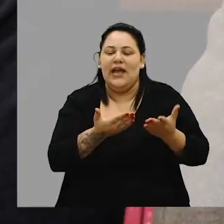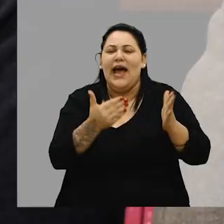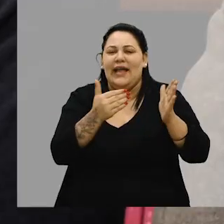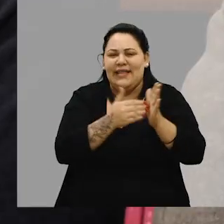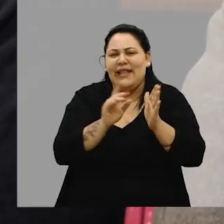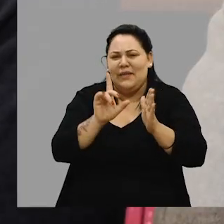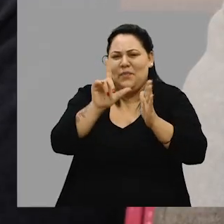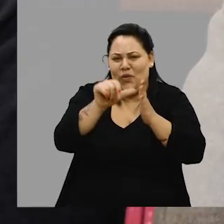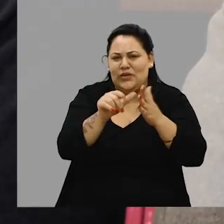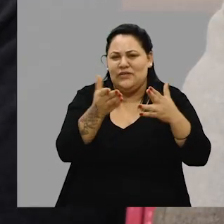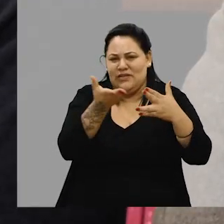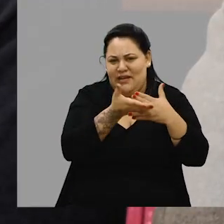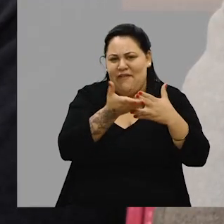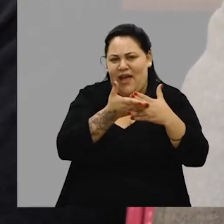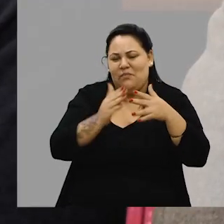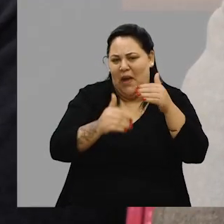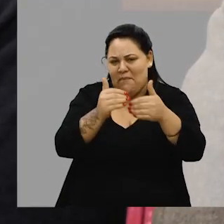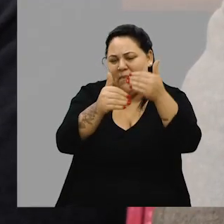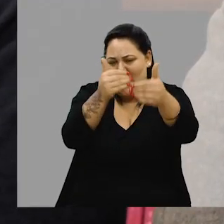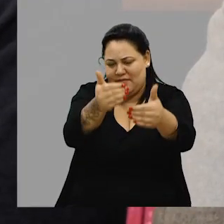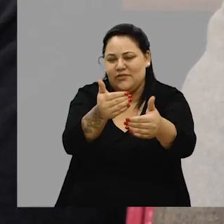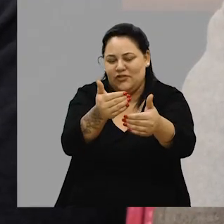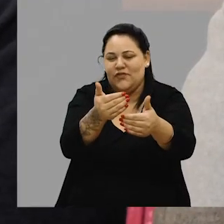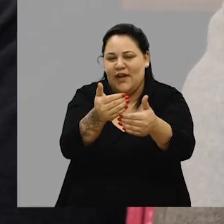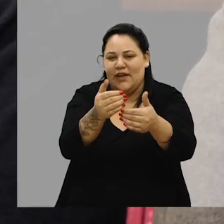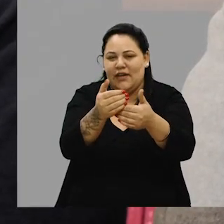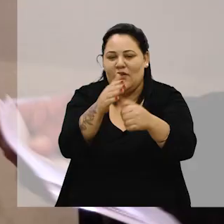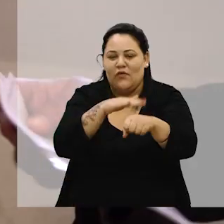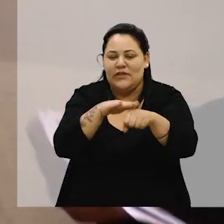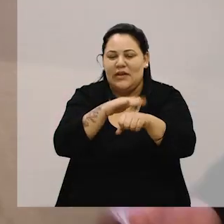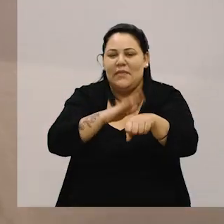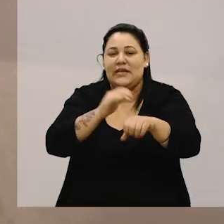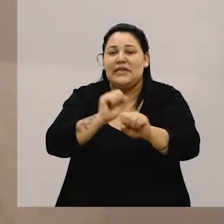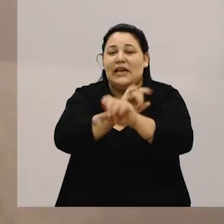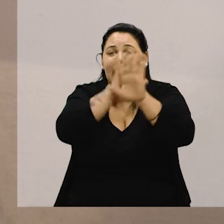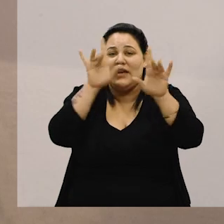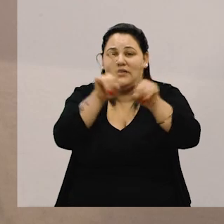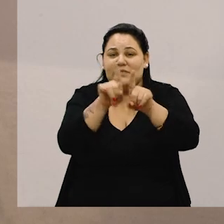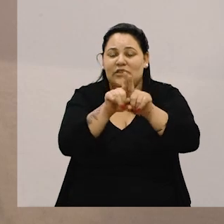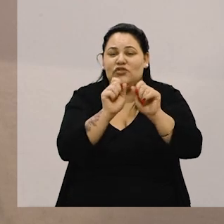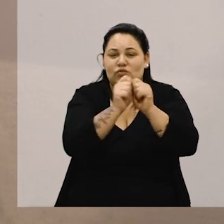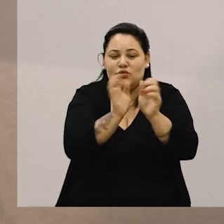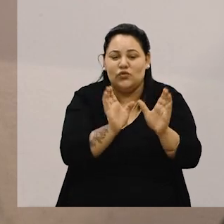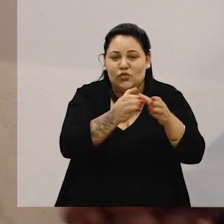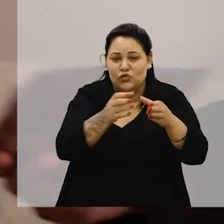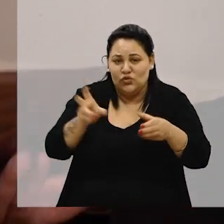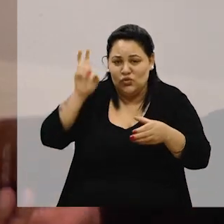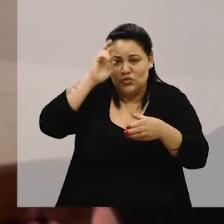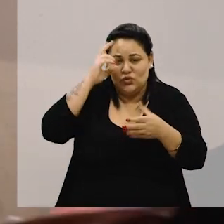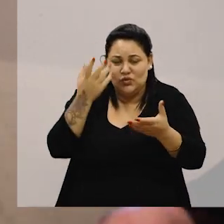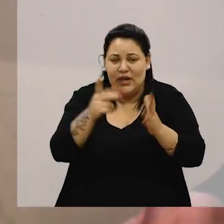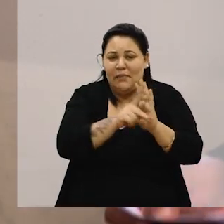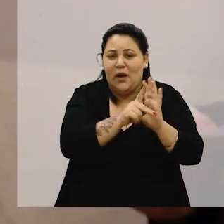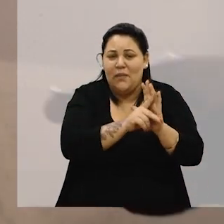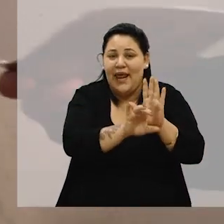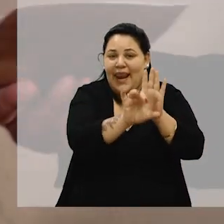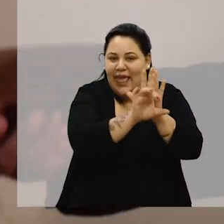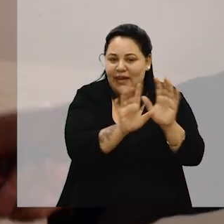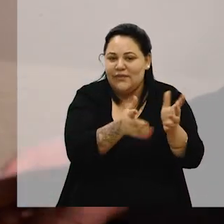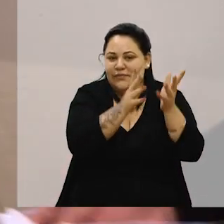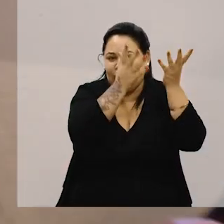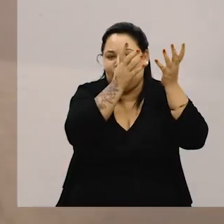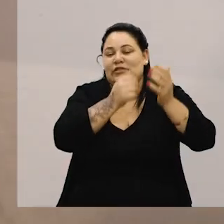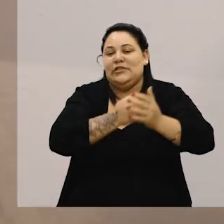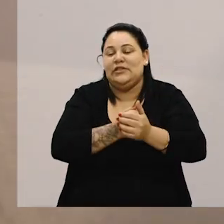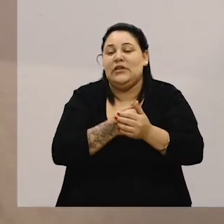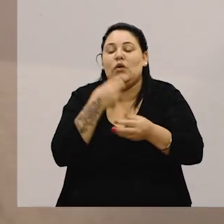Até nos blocos subsequentes nós vamos tentar articular melhor isso, até a partir dos órgãos, como o Conselho de Cultura,